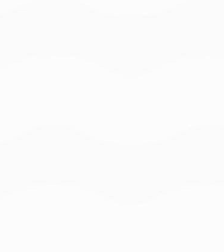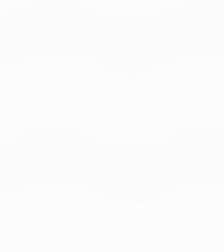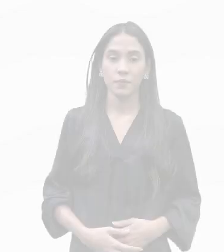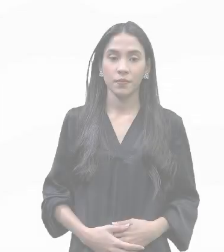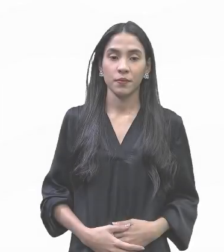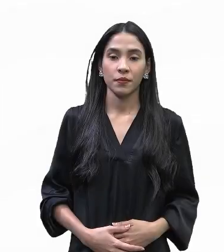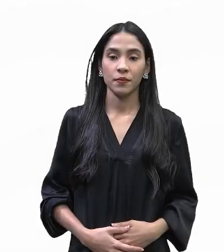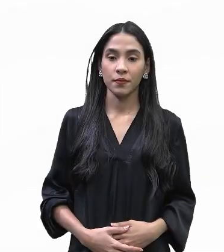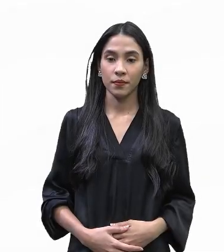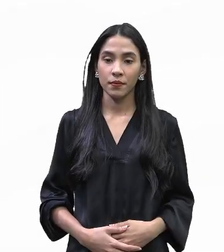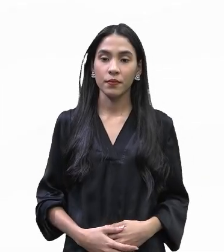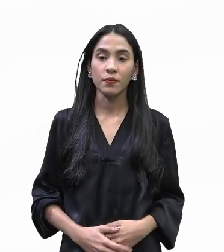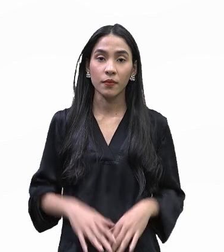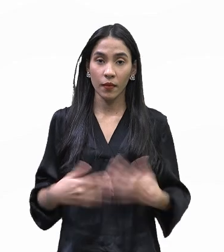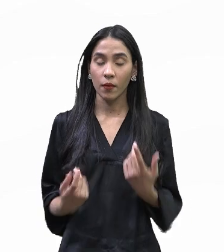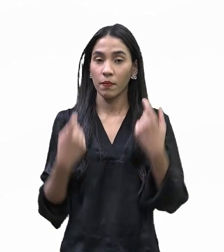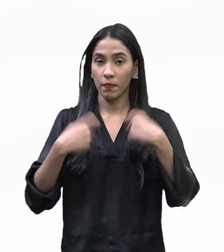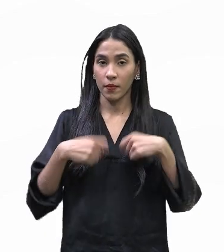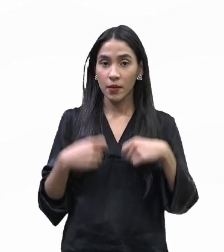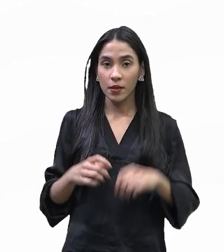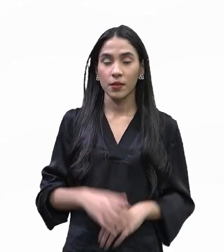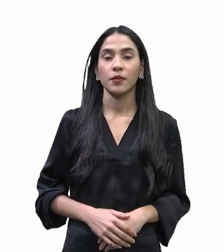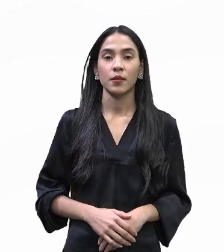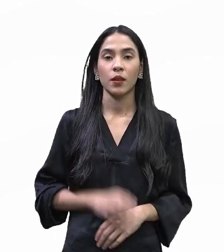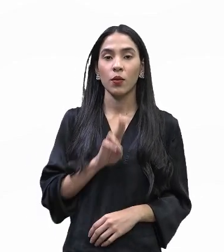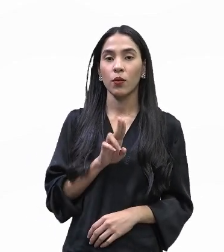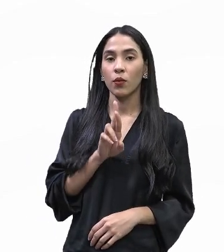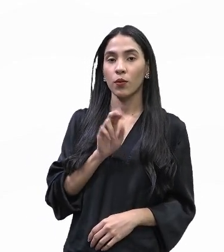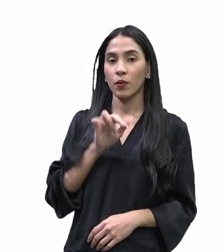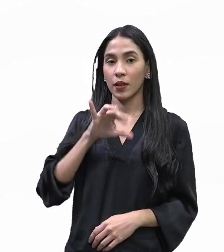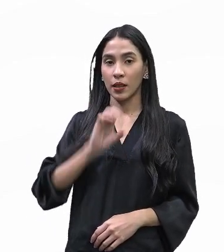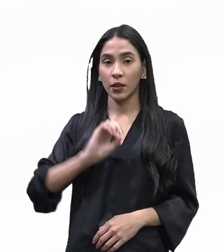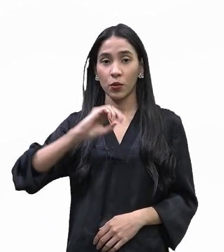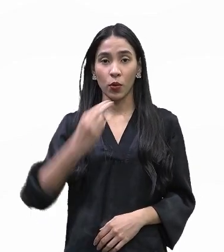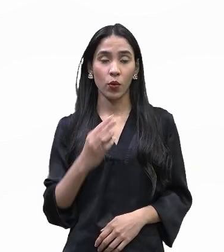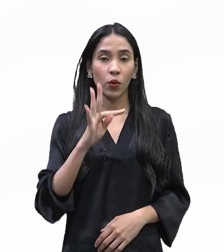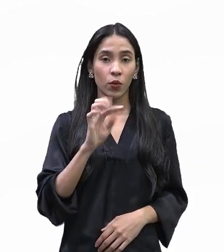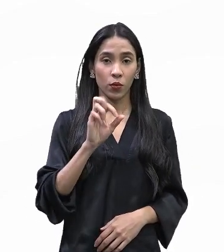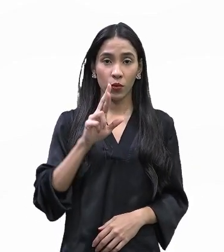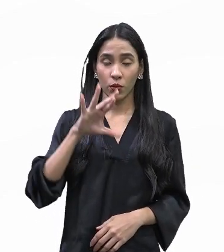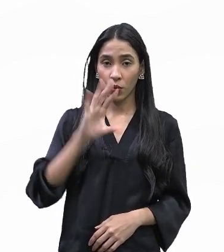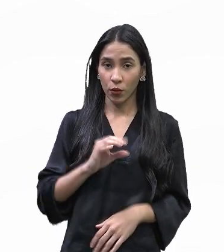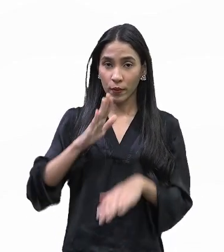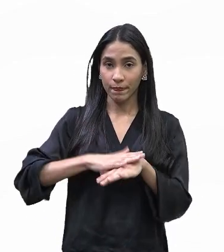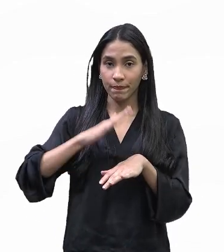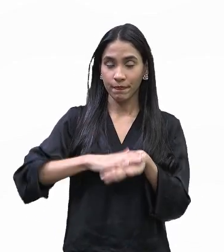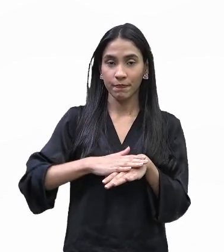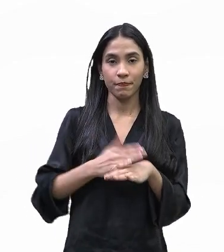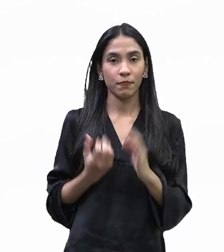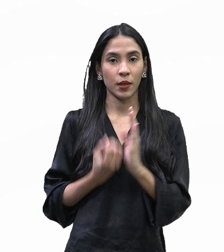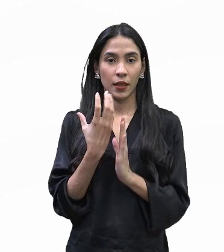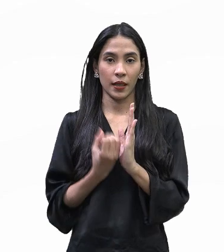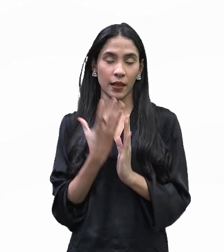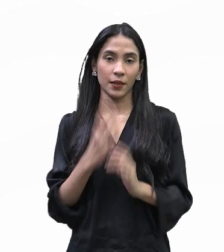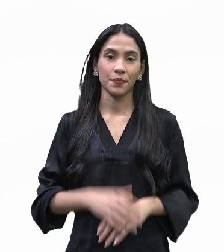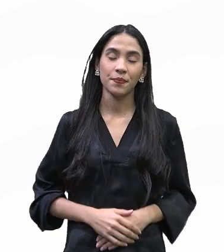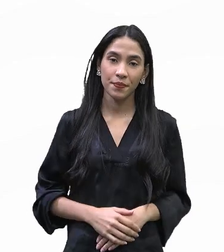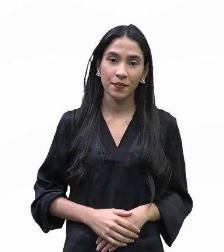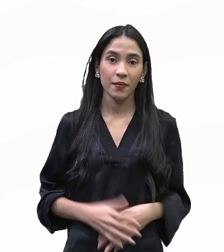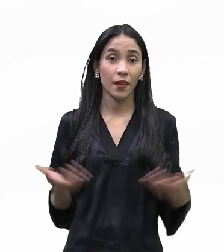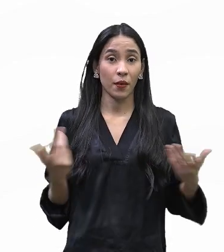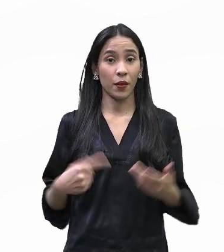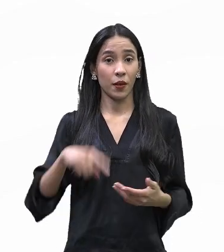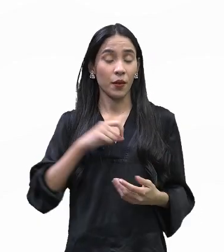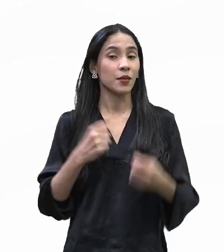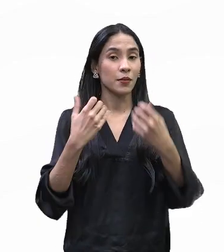nuclear, ela necessita do urânio ou do tório para ser produzida, tá? Agora, a